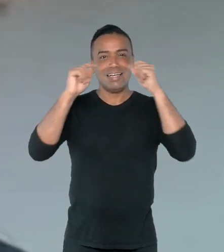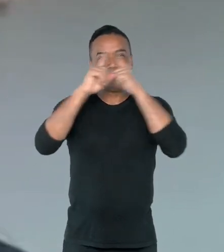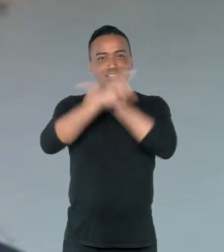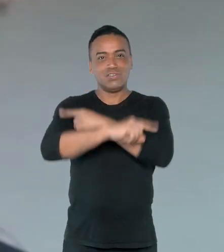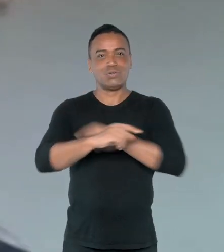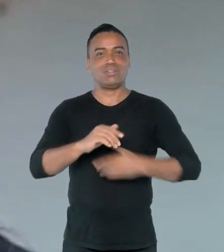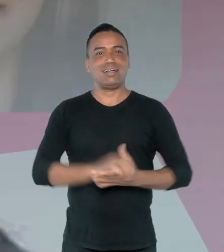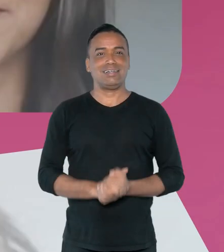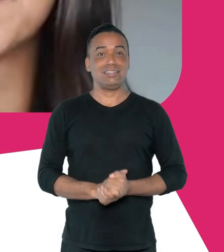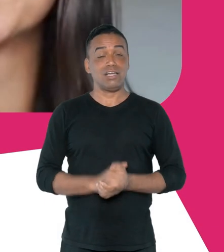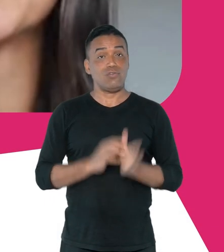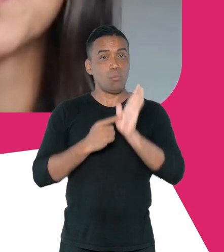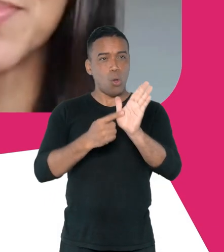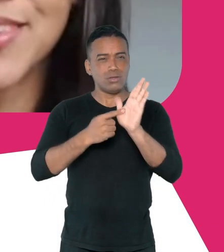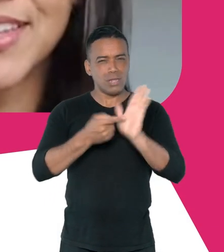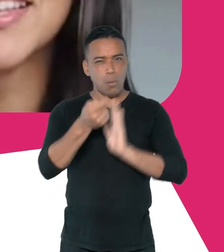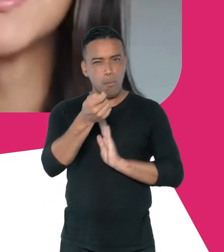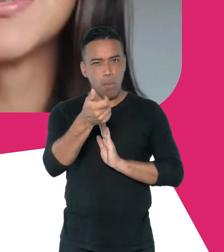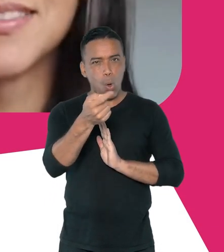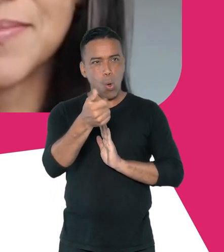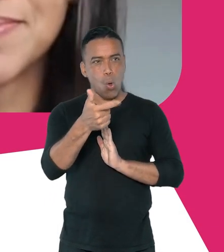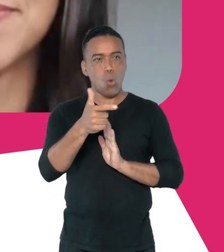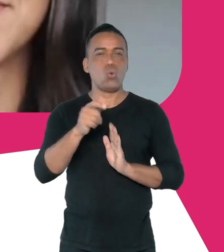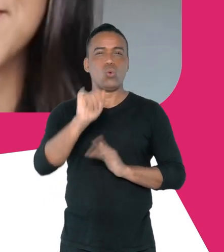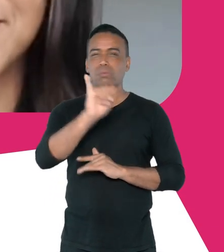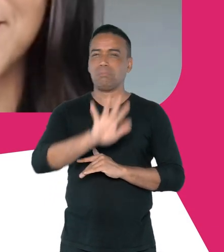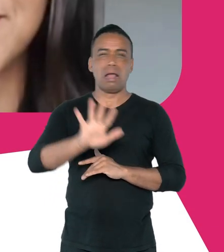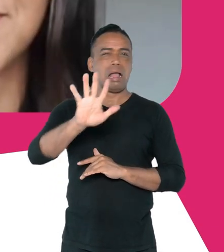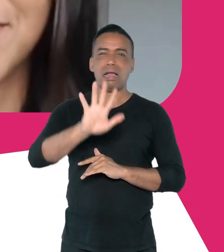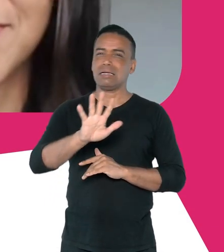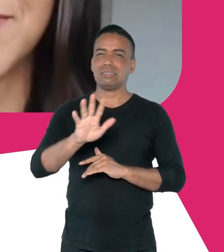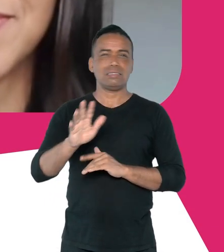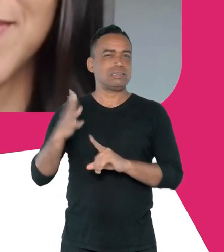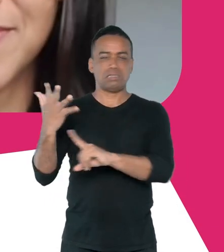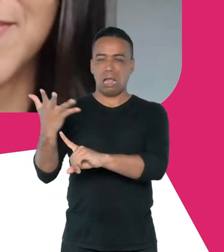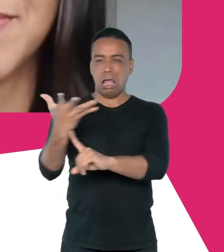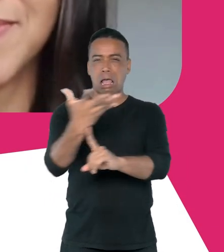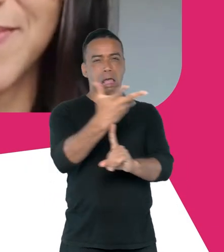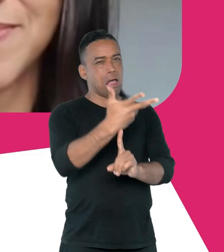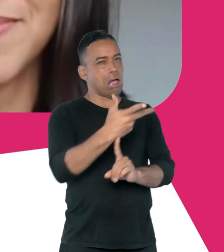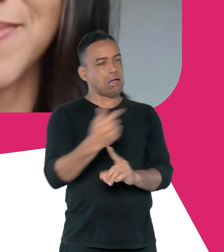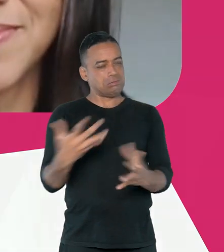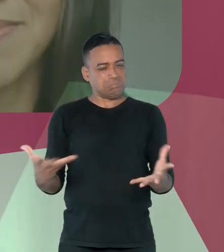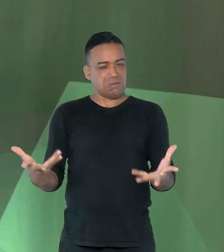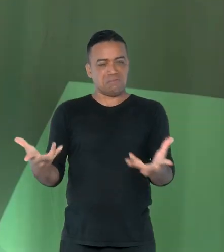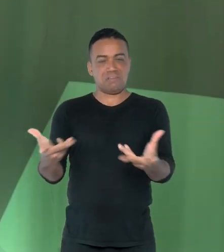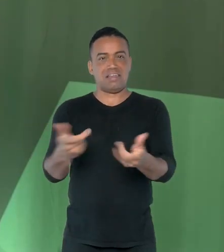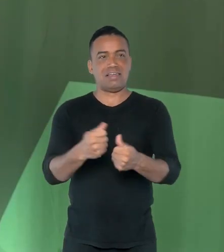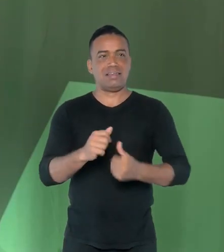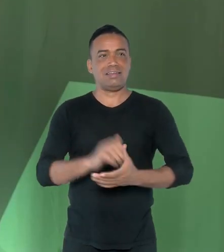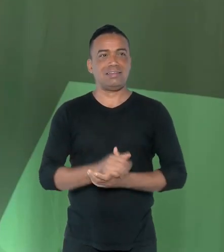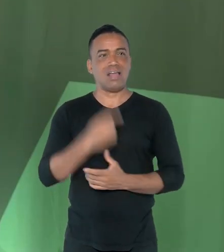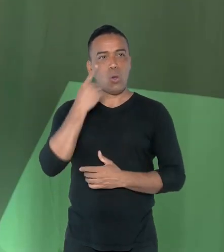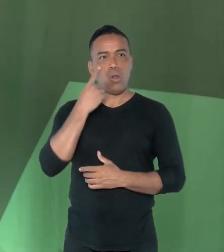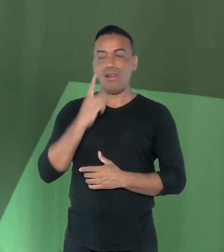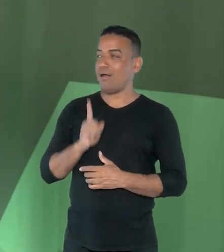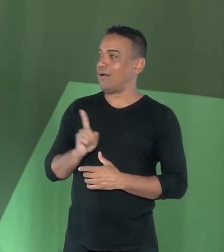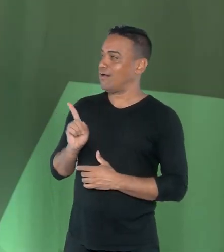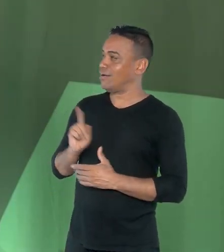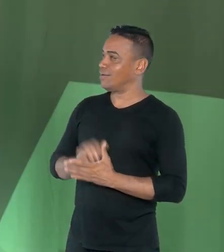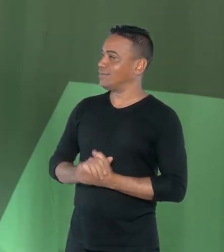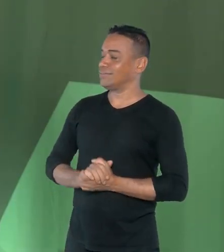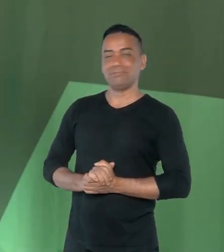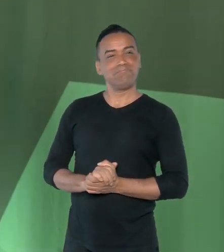Vou mostrar um pouquinho aqui. Ficou uma obra de arte, assim, né? Quando você faz aquarela. Pode ir falando